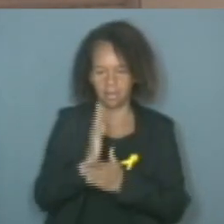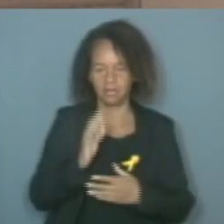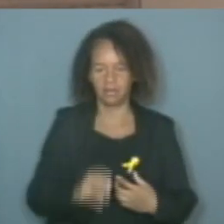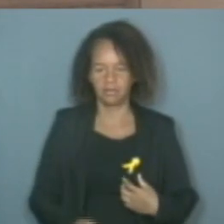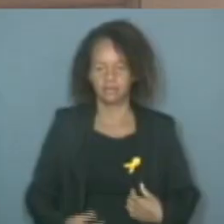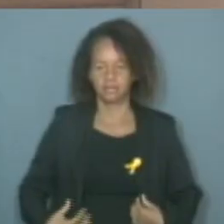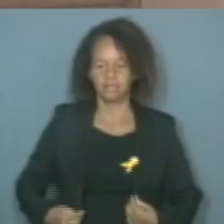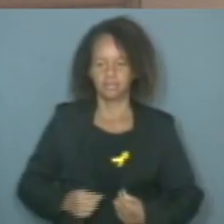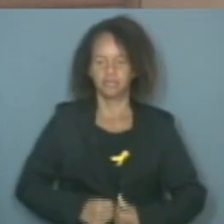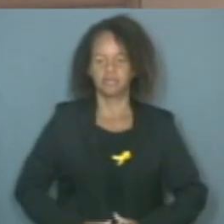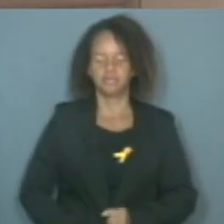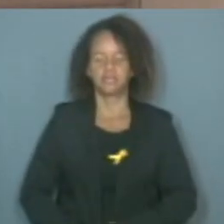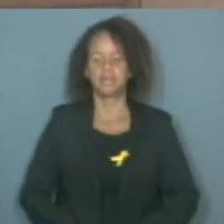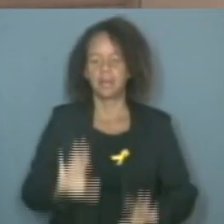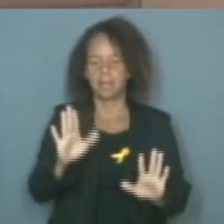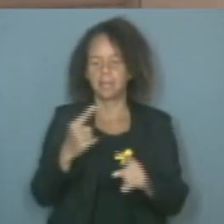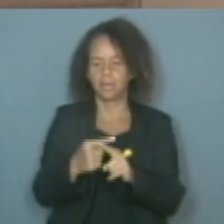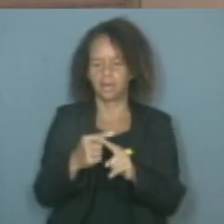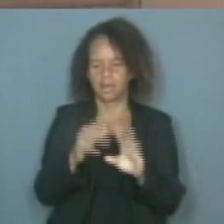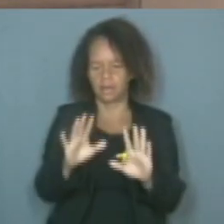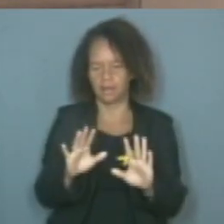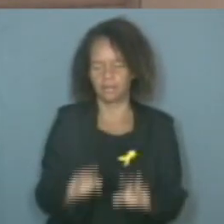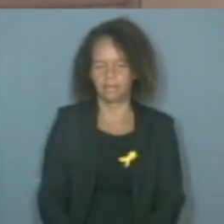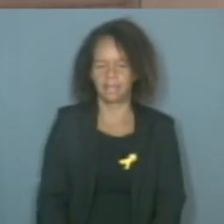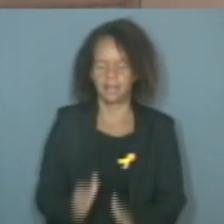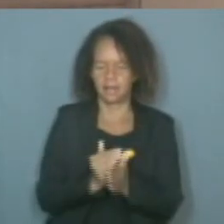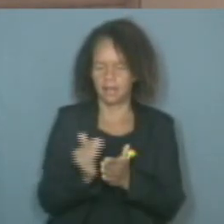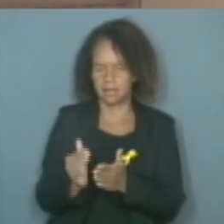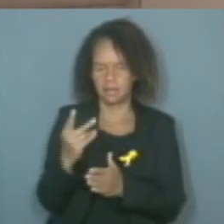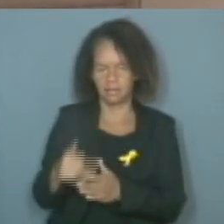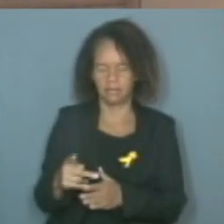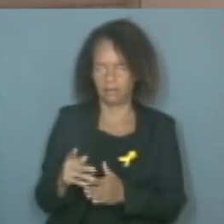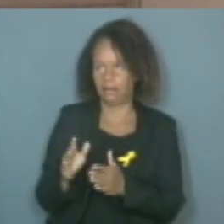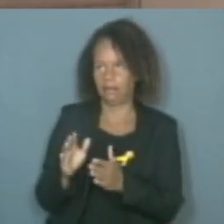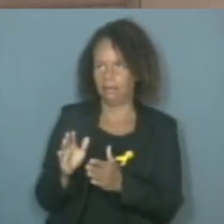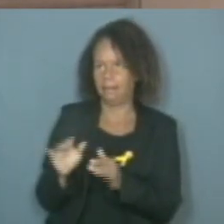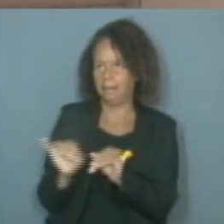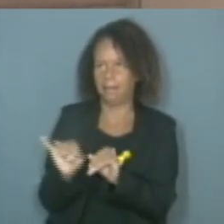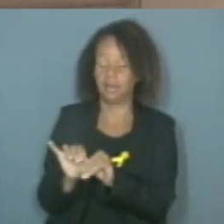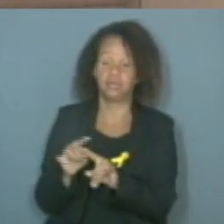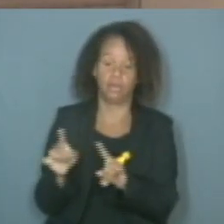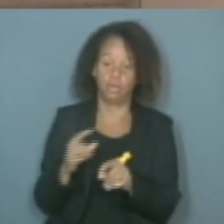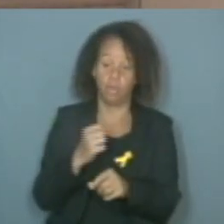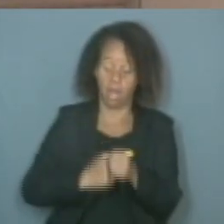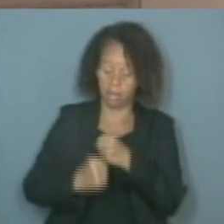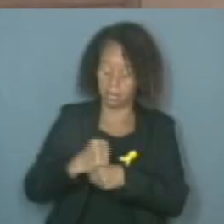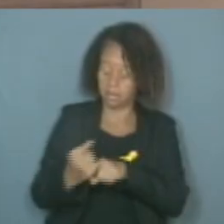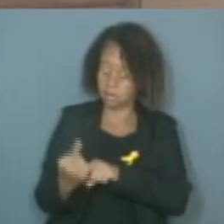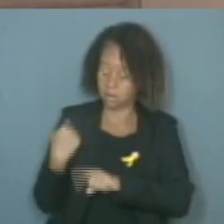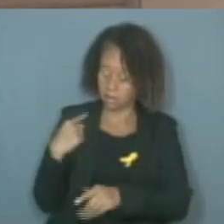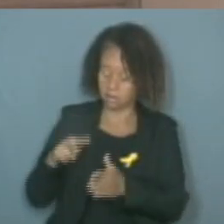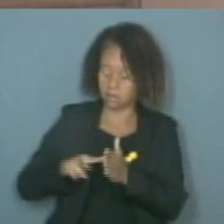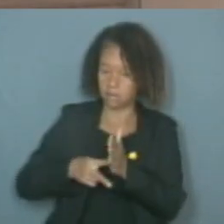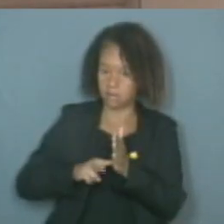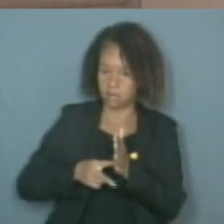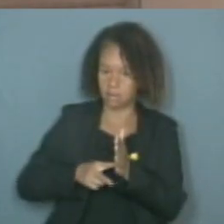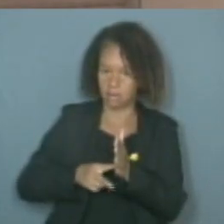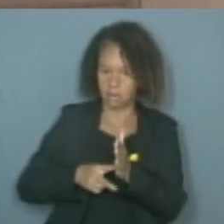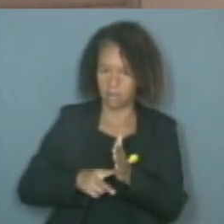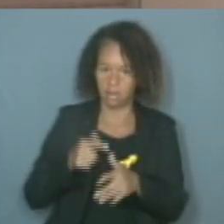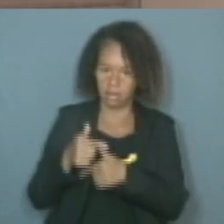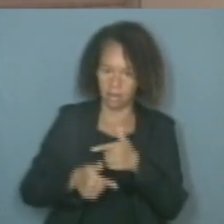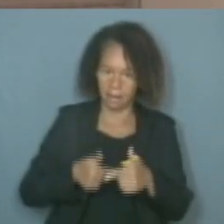aprovado. Porque assim, e essa iniciativa não é do nada. Ano passado, o Sindicato